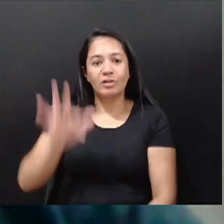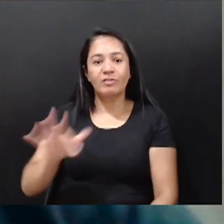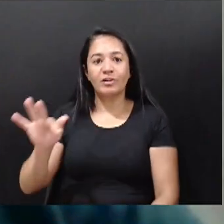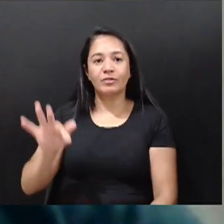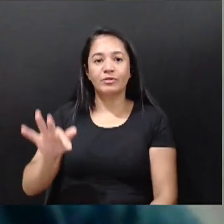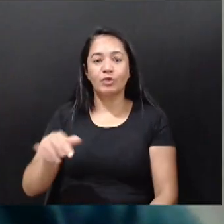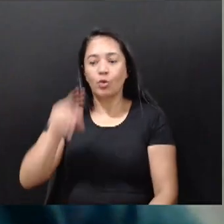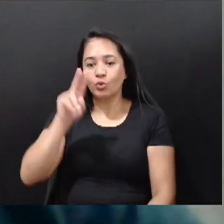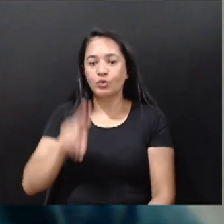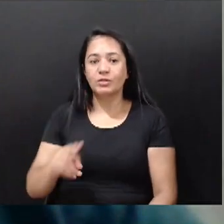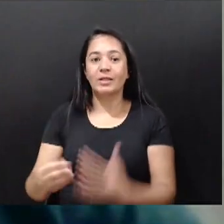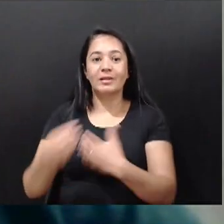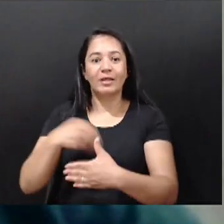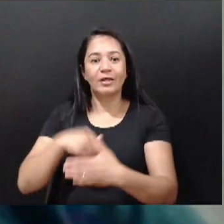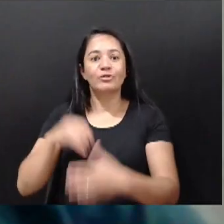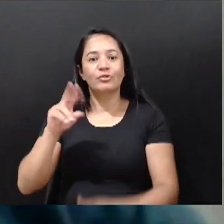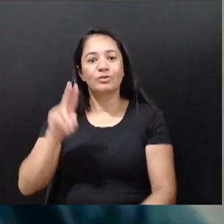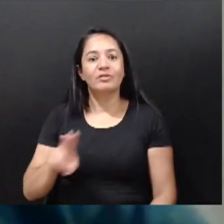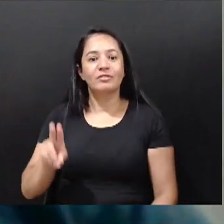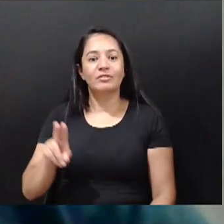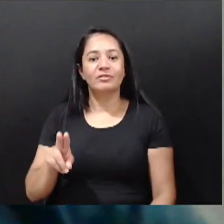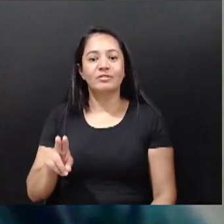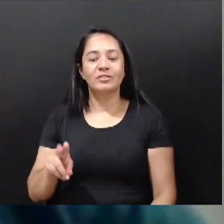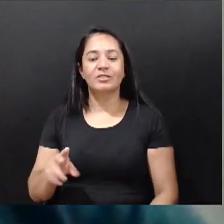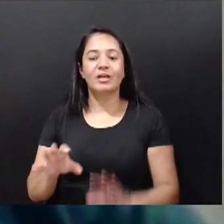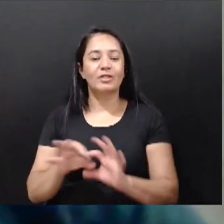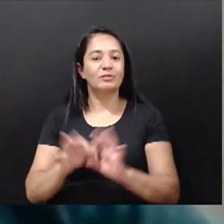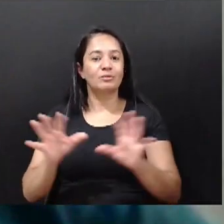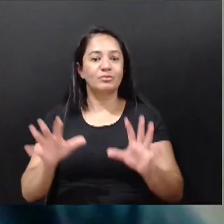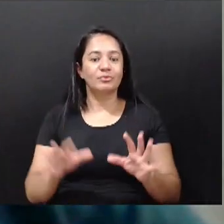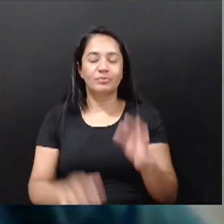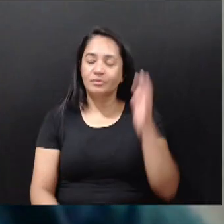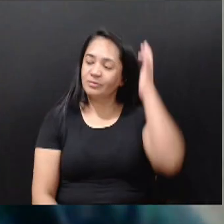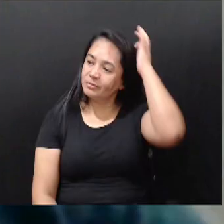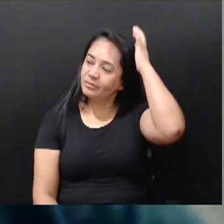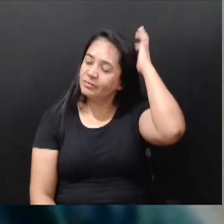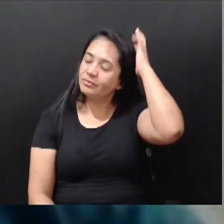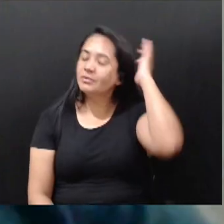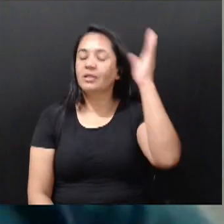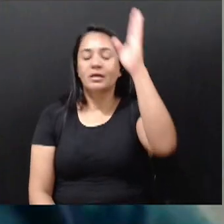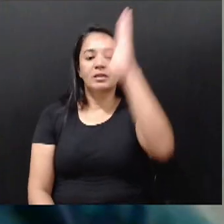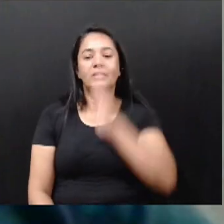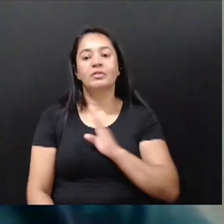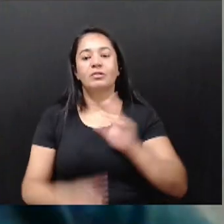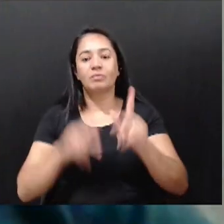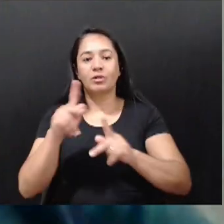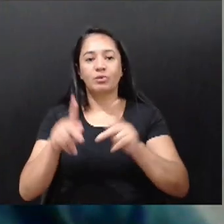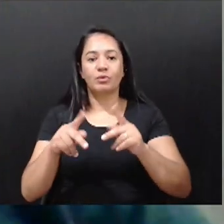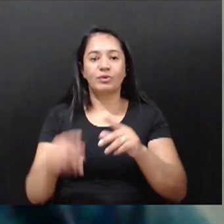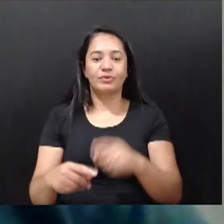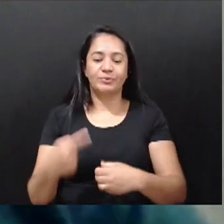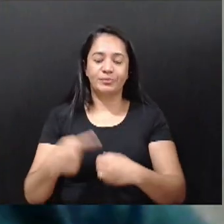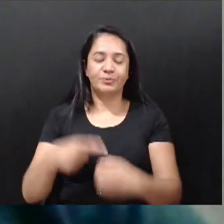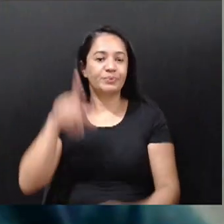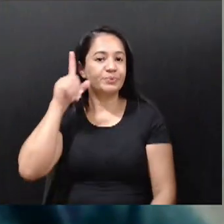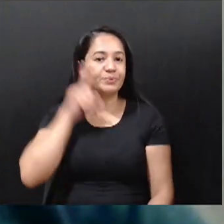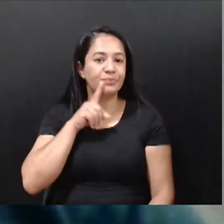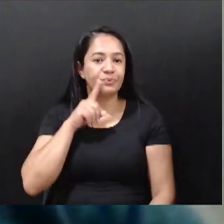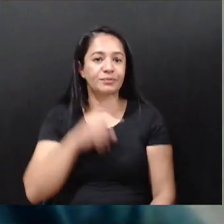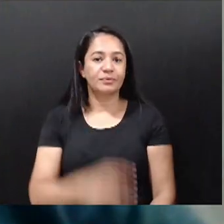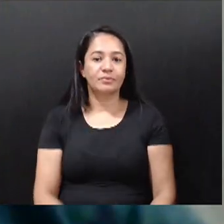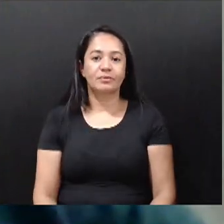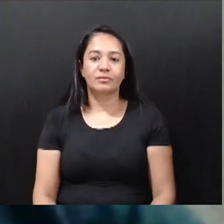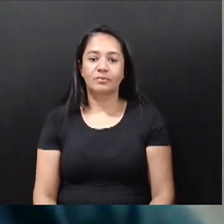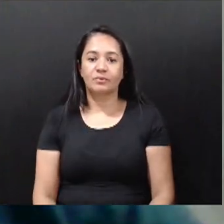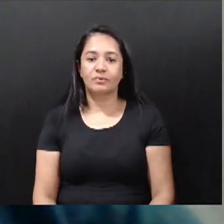instituição, para poder disponibilizá-las gratuitamente para a população da cidade, né? Mirna, no ensino superior